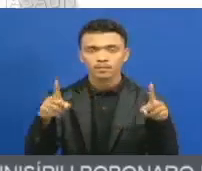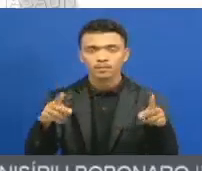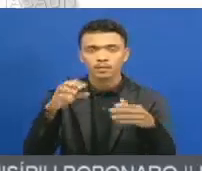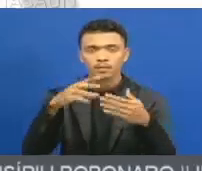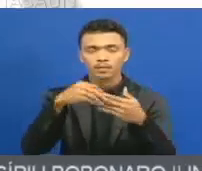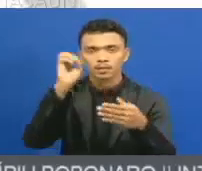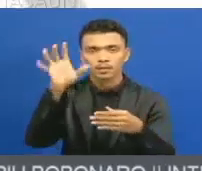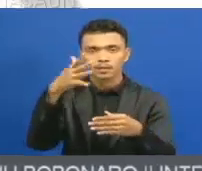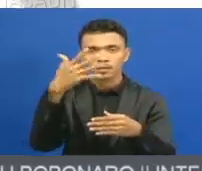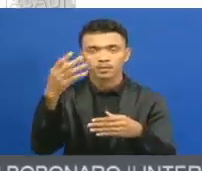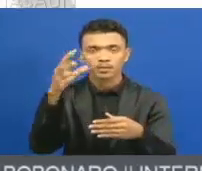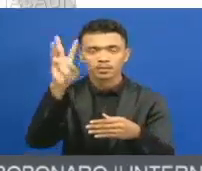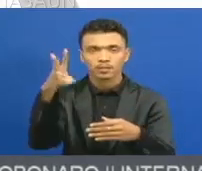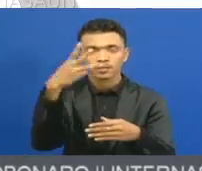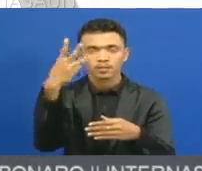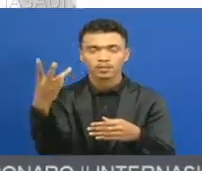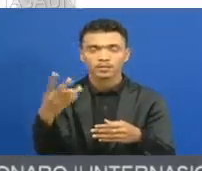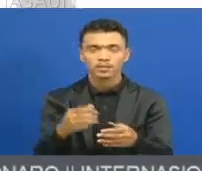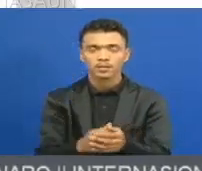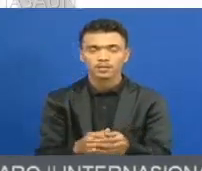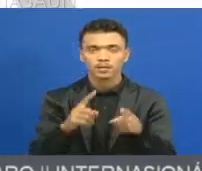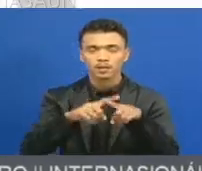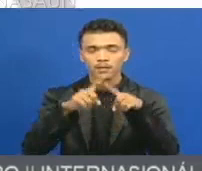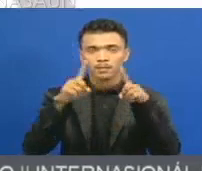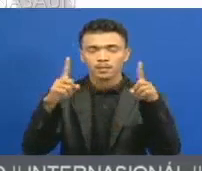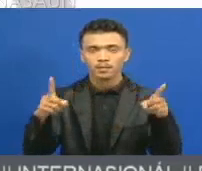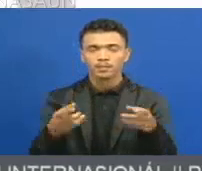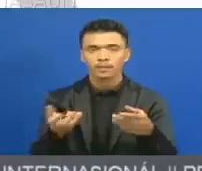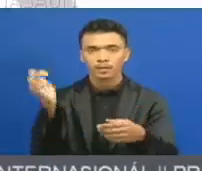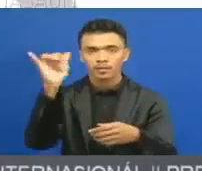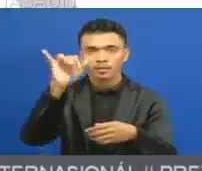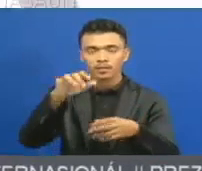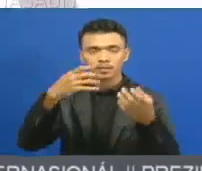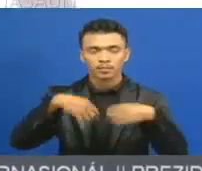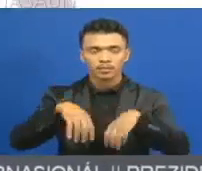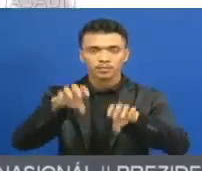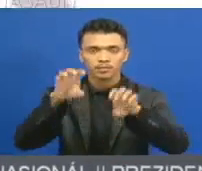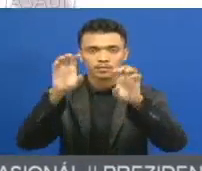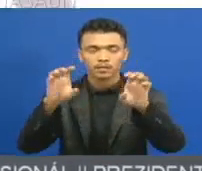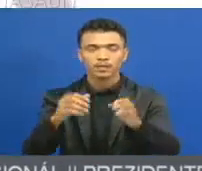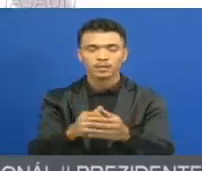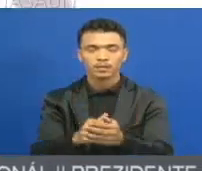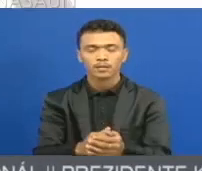15 to $16. So ke ida hansai sira fas ne be mak fang retayu sira ne maka